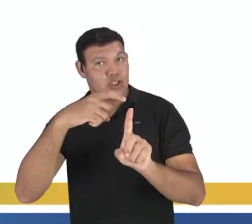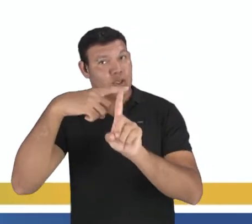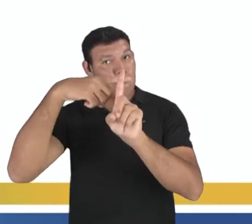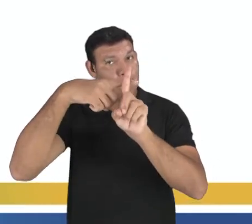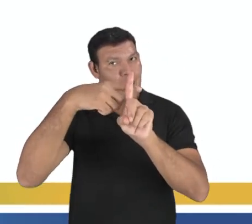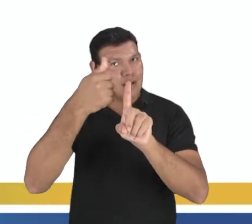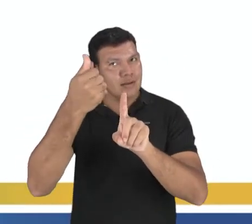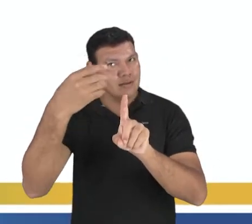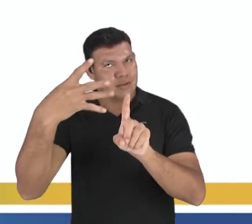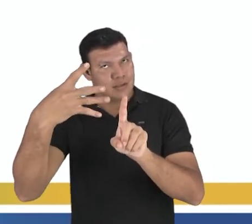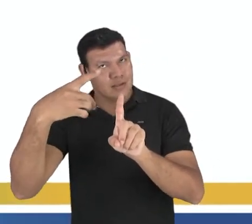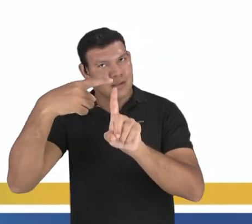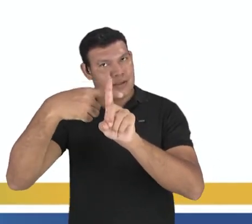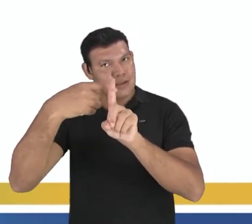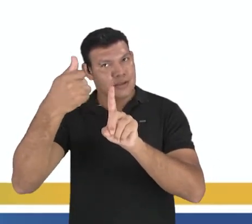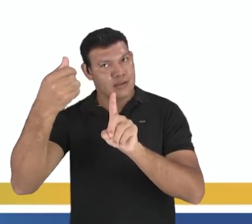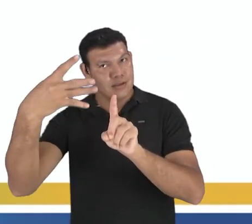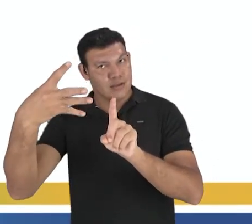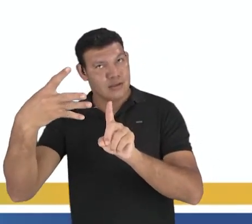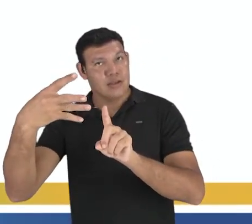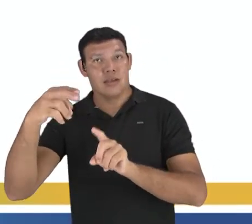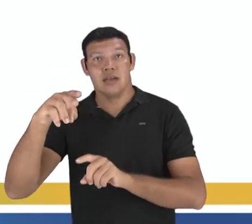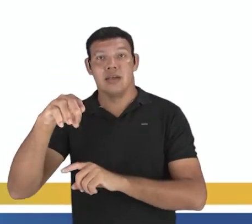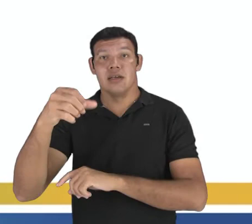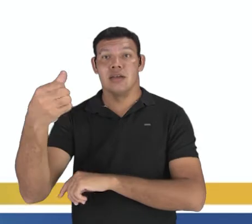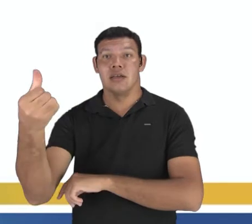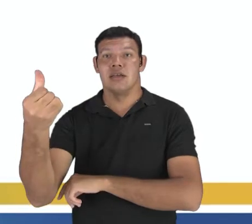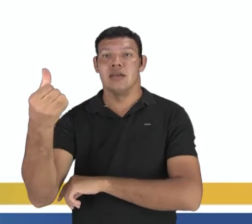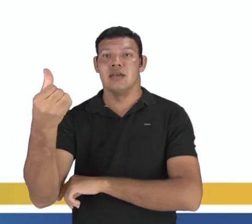mais 14,